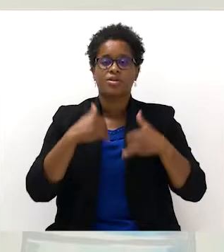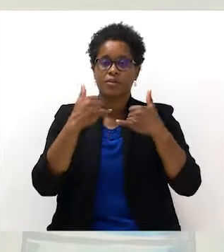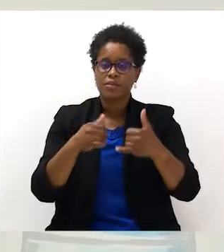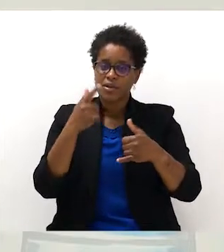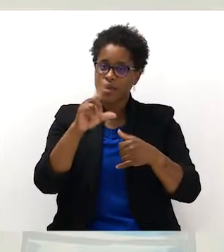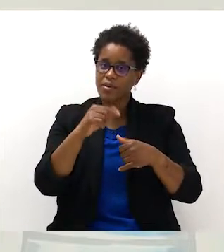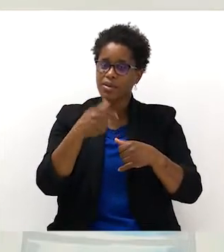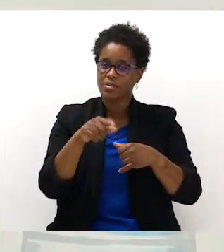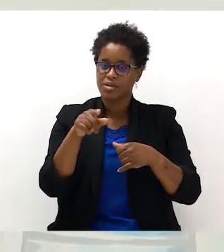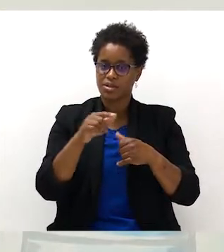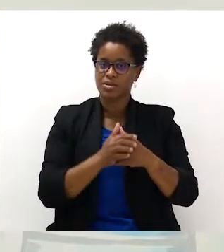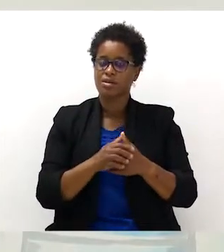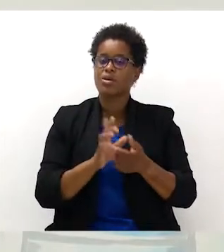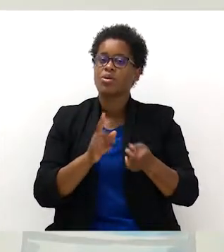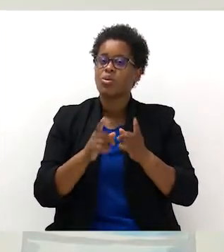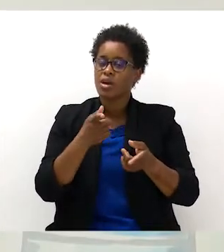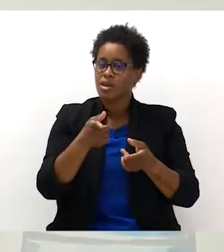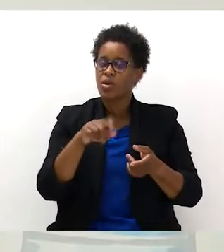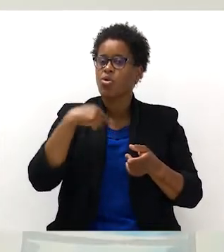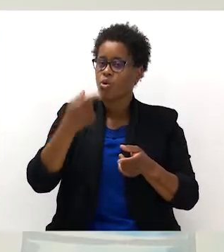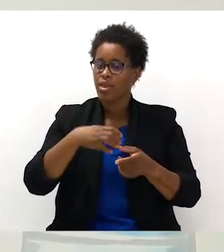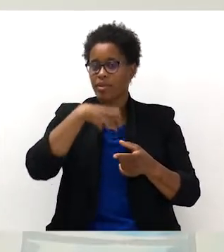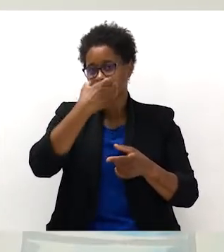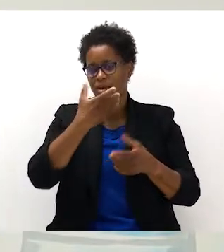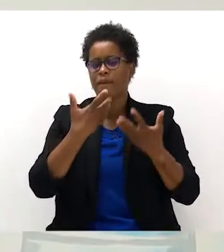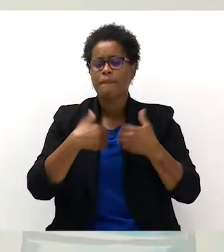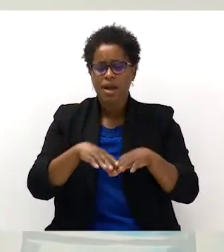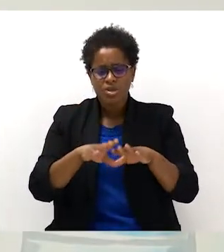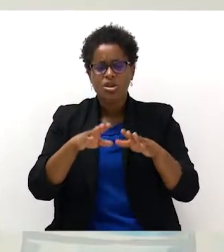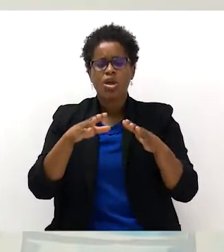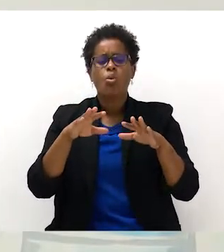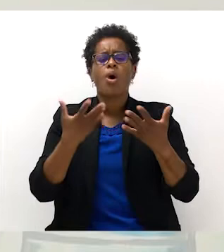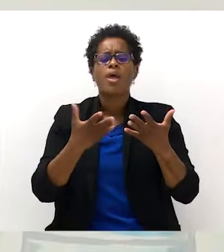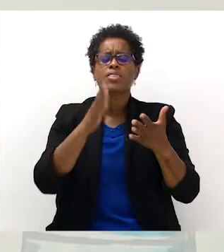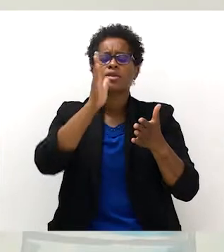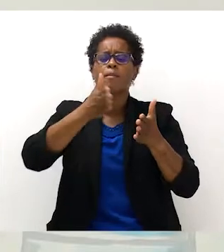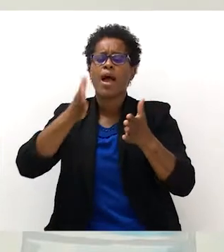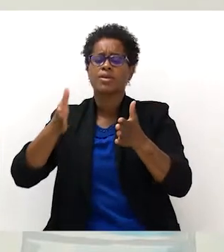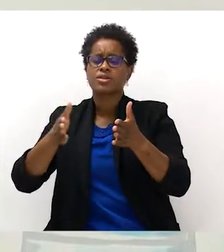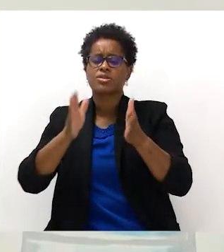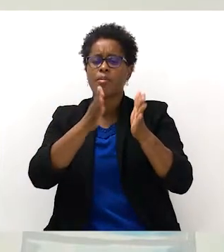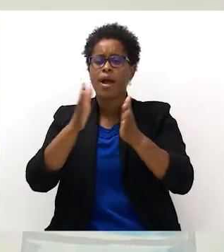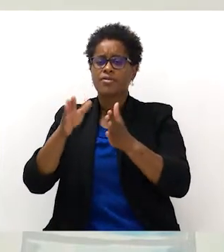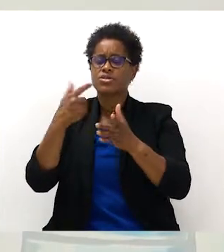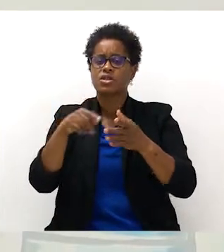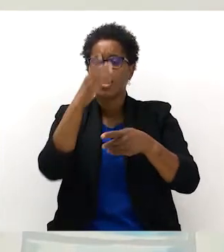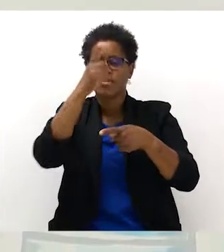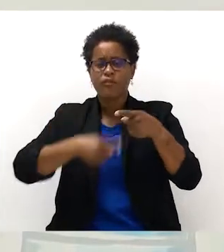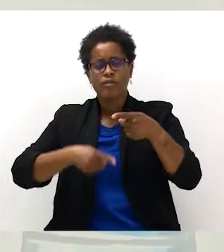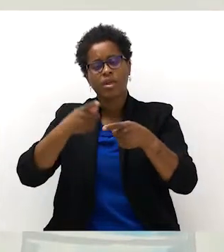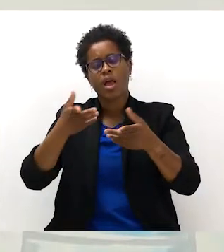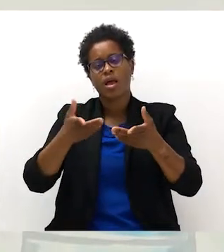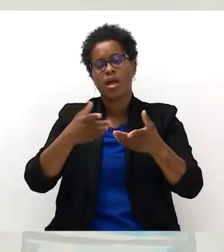aqui também, temos o quê? Uma outra maçã. Mas em quantas partes está dividida a